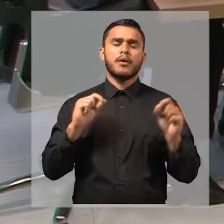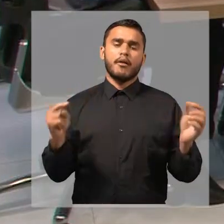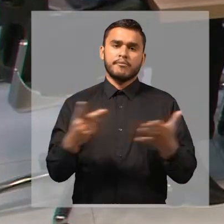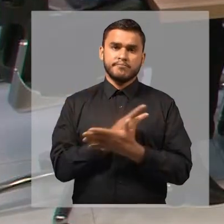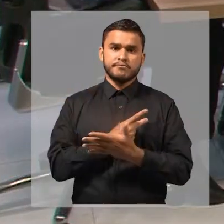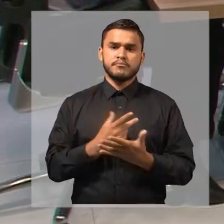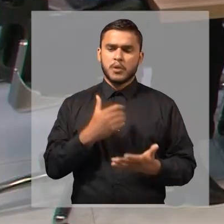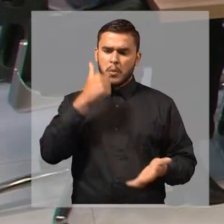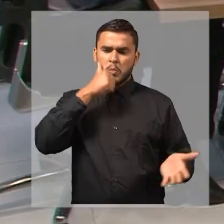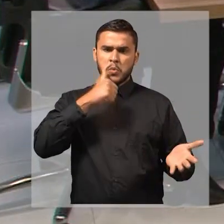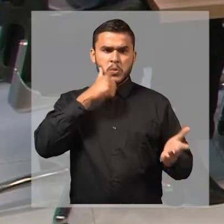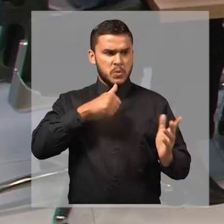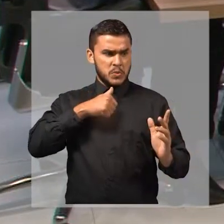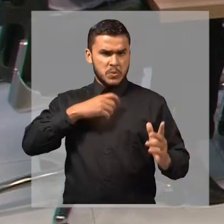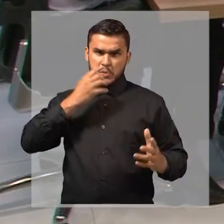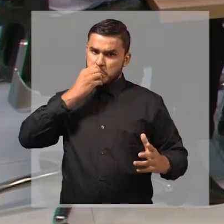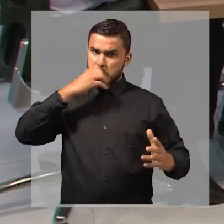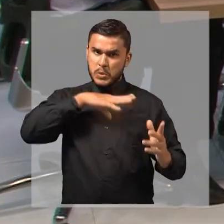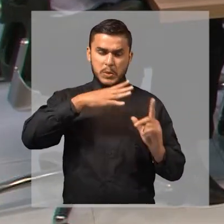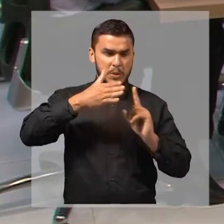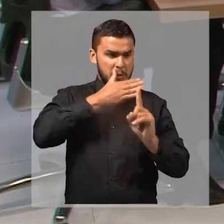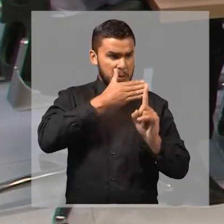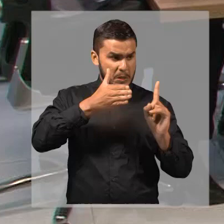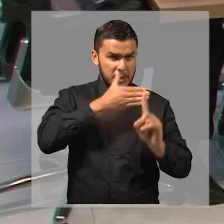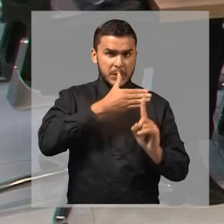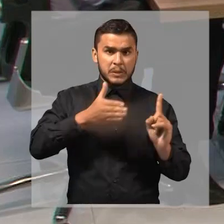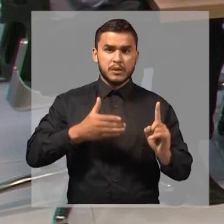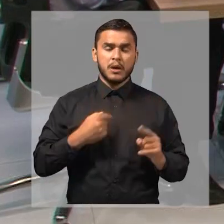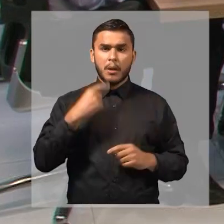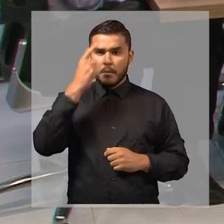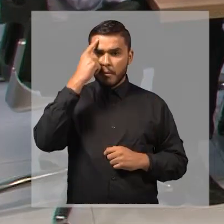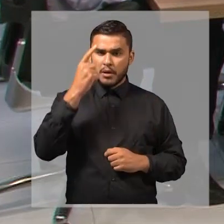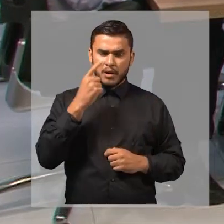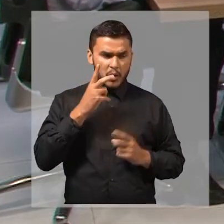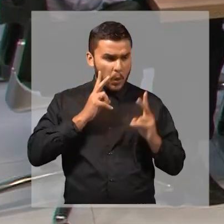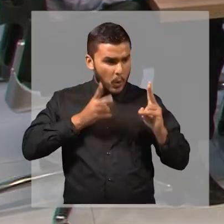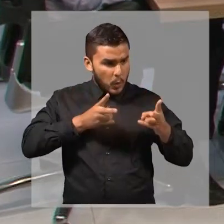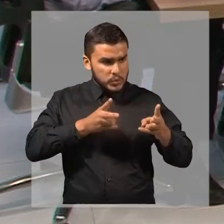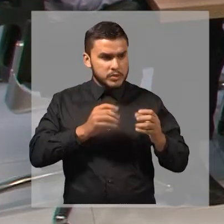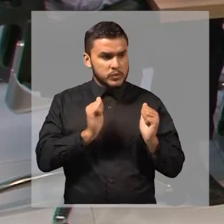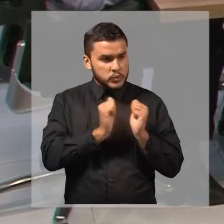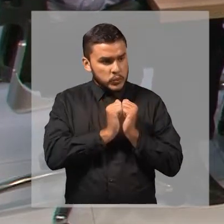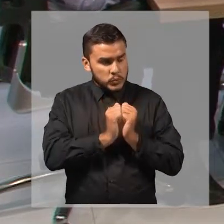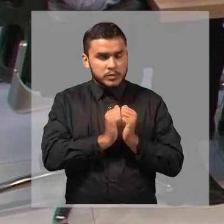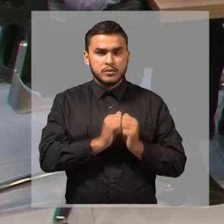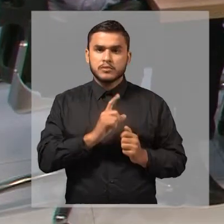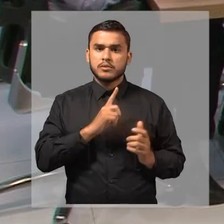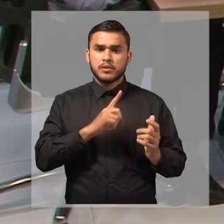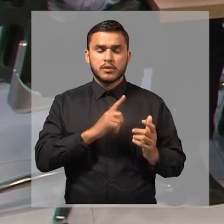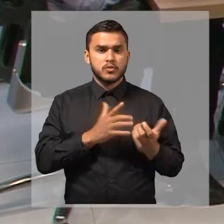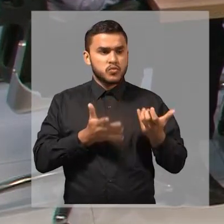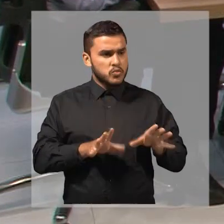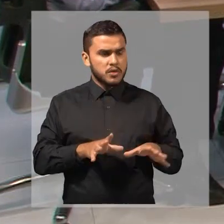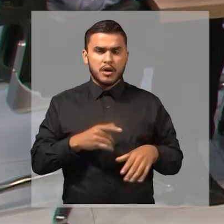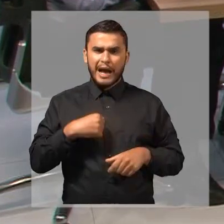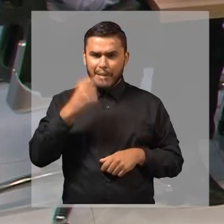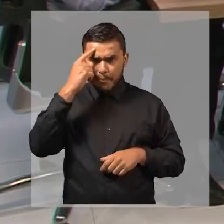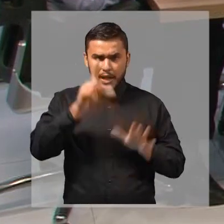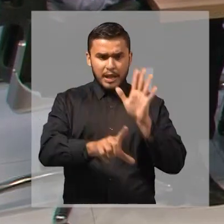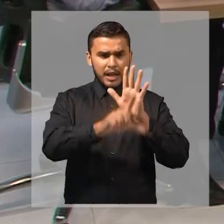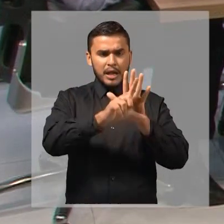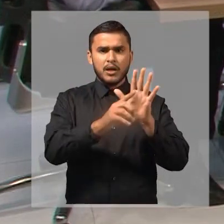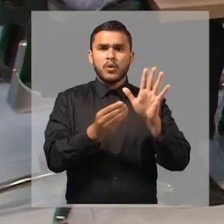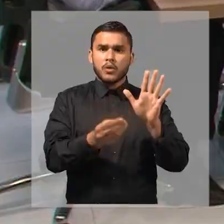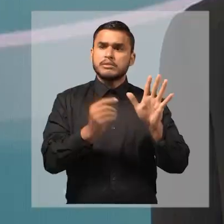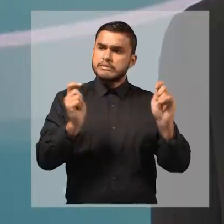de sujeitos matando as mulheres ou as ex-mulheres, porque não querem continuar a relação. todo dia se vê, a lei não está conseguindo coibir, e é uma